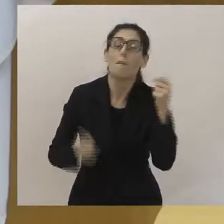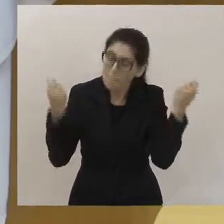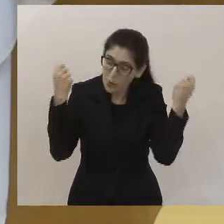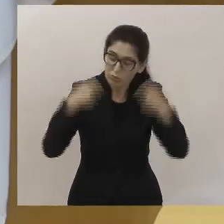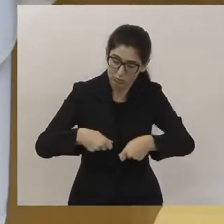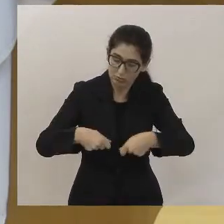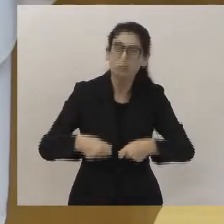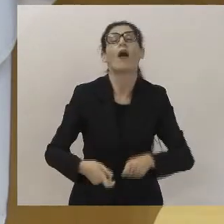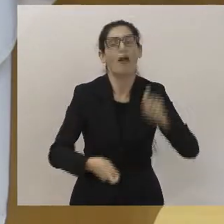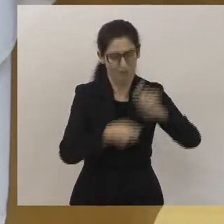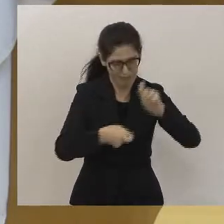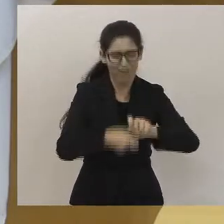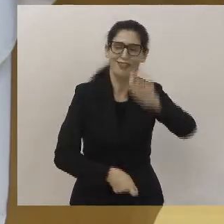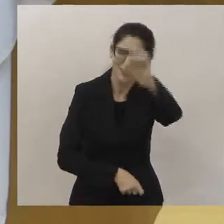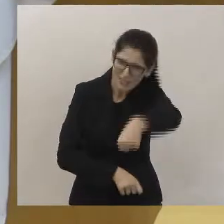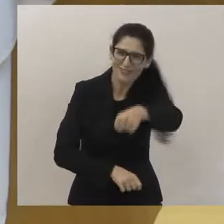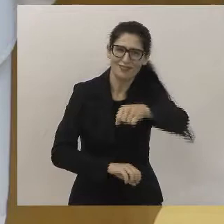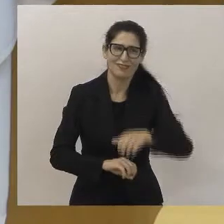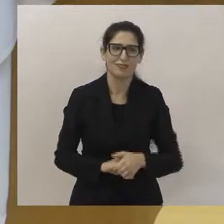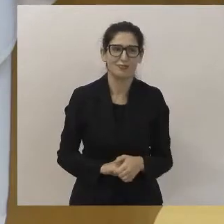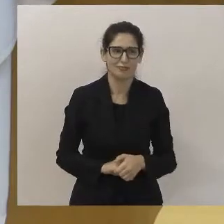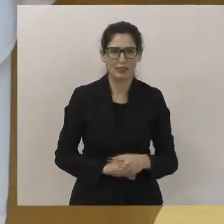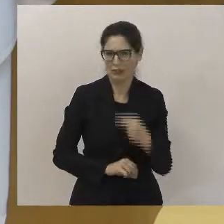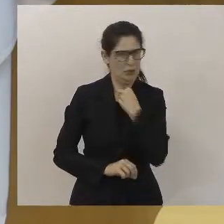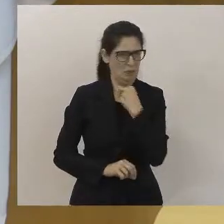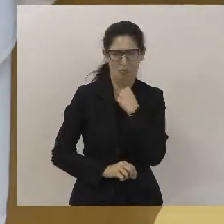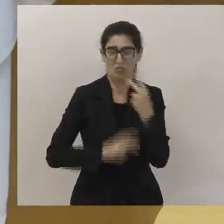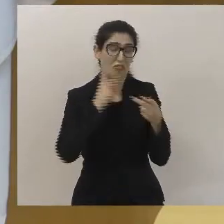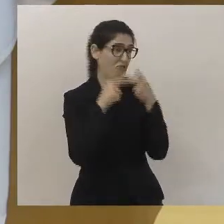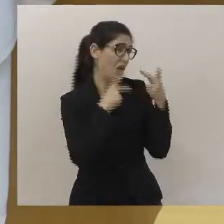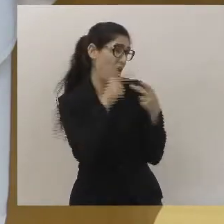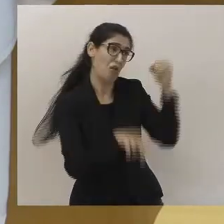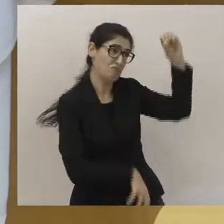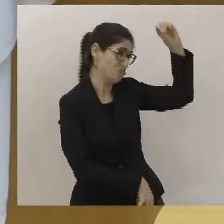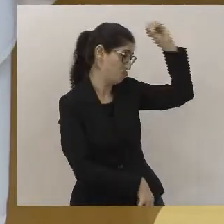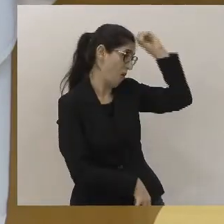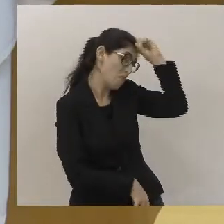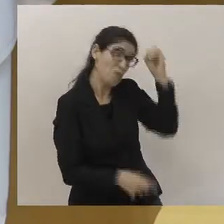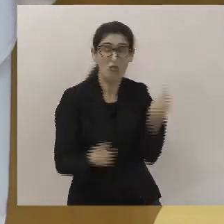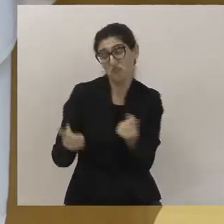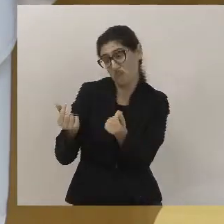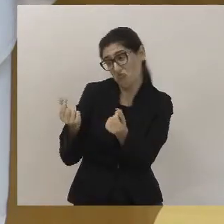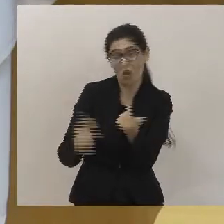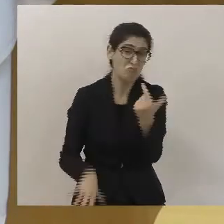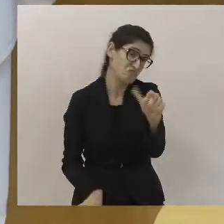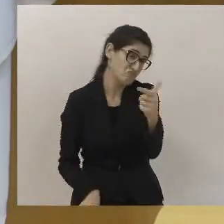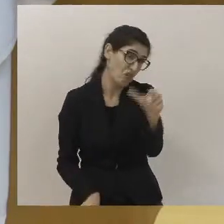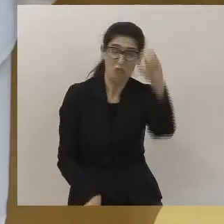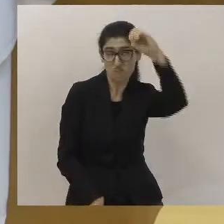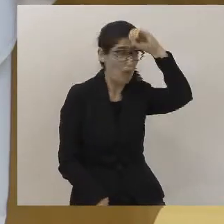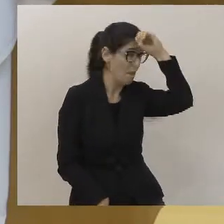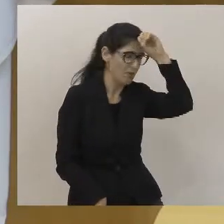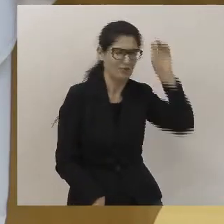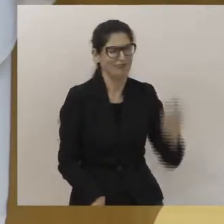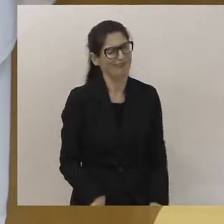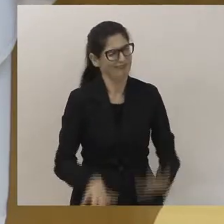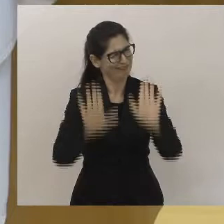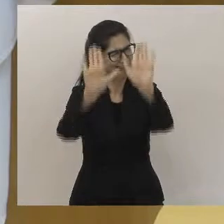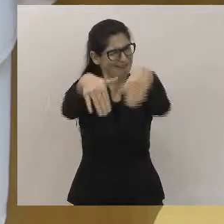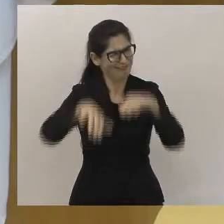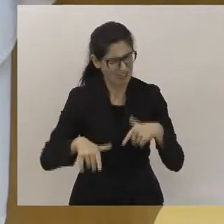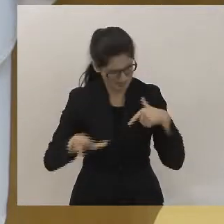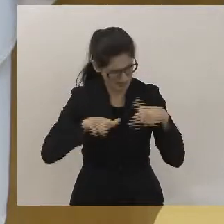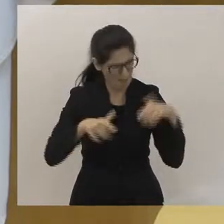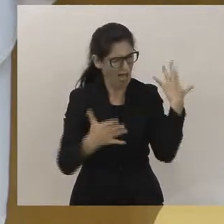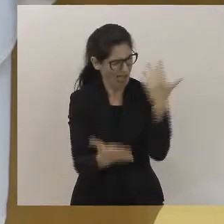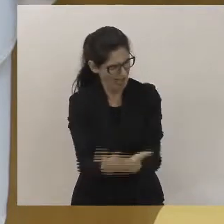e fazer o que não dá é pra gente chegar aqui e dizer eu não sabia que não tinha dinheiro a gente trabalha há mais de 20 anos